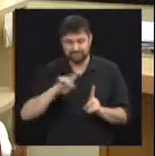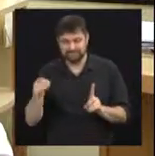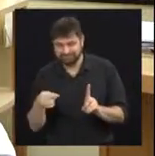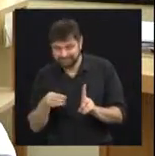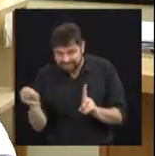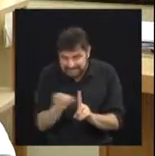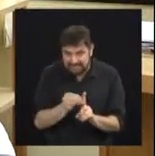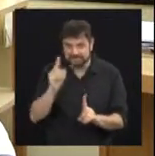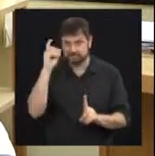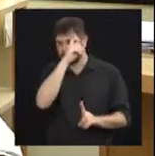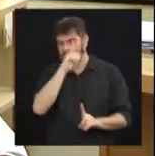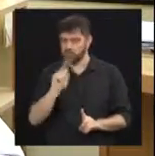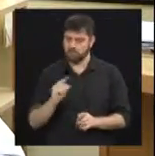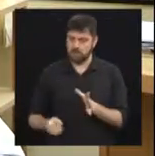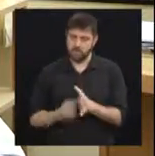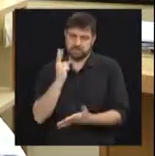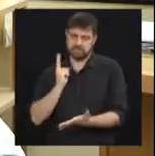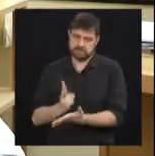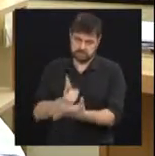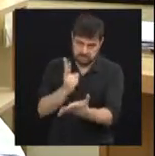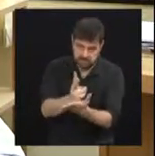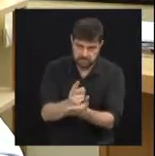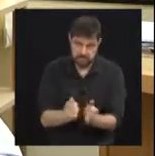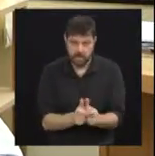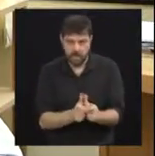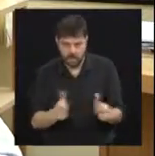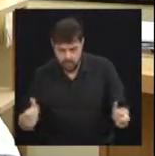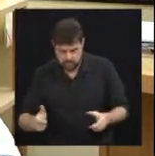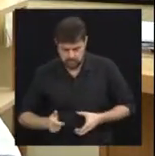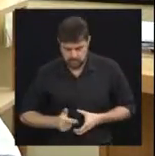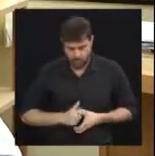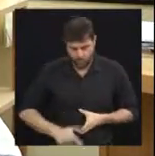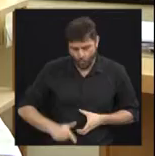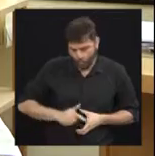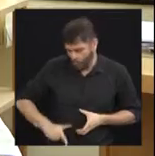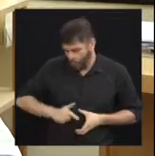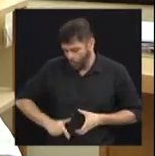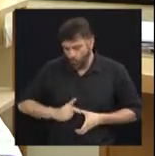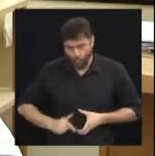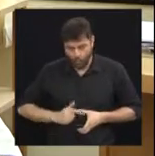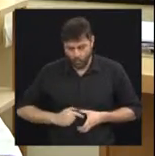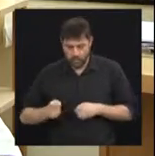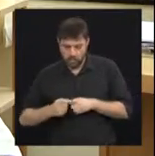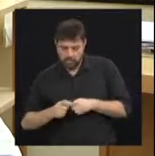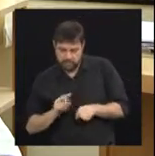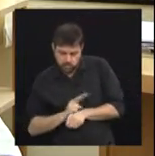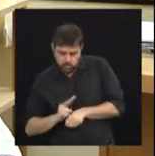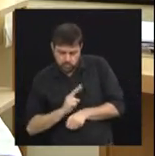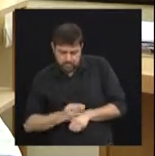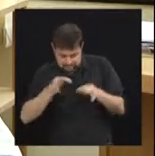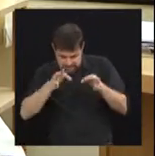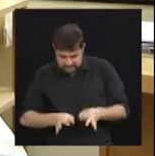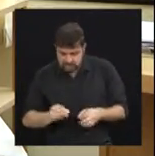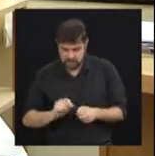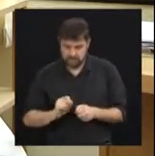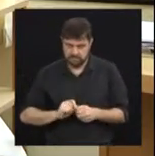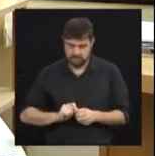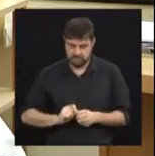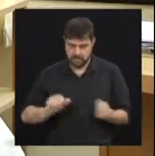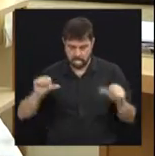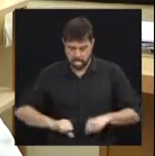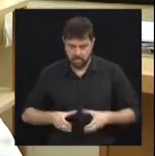mais frequente. Na imensa maioria das vezes, a curetagem não causa danos ao útero, mas seria um cuidado a